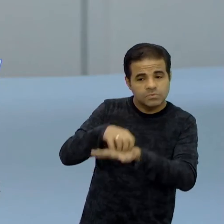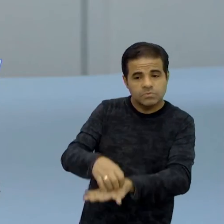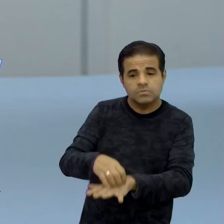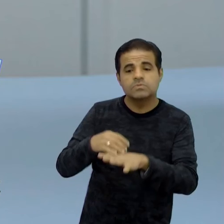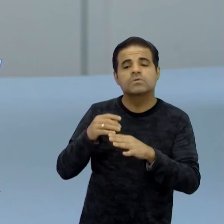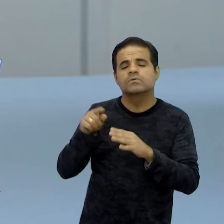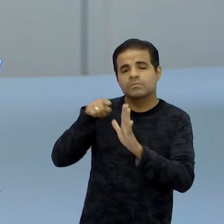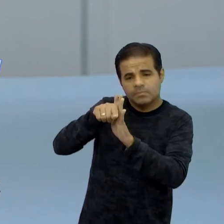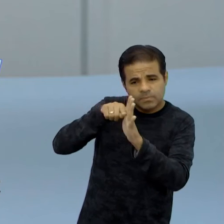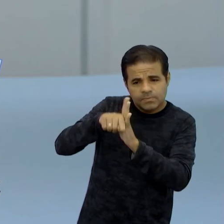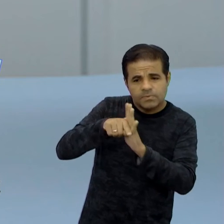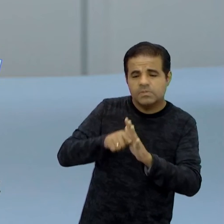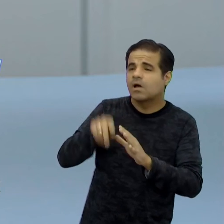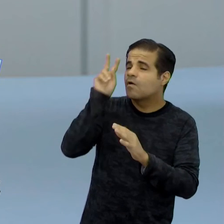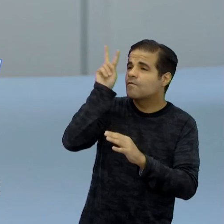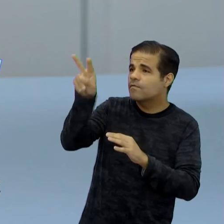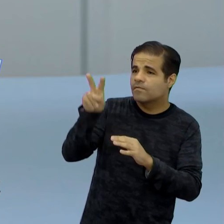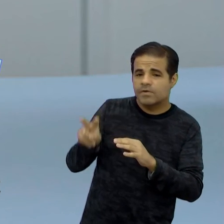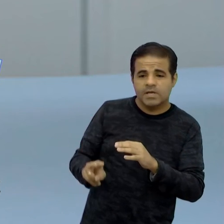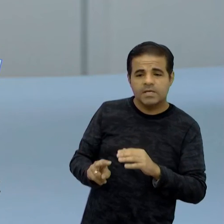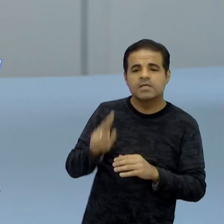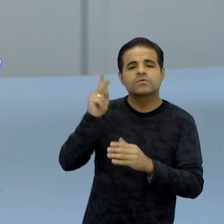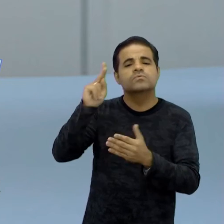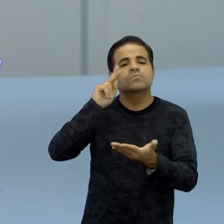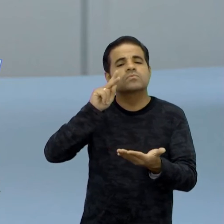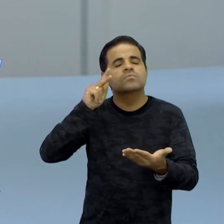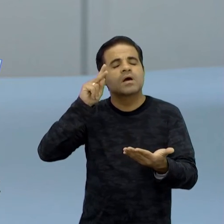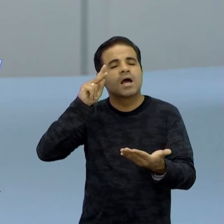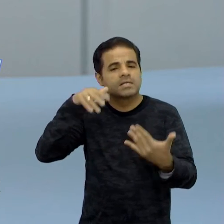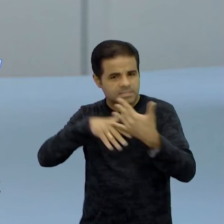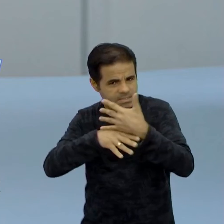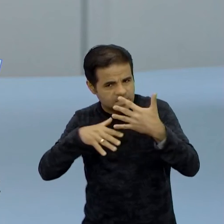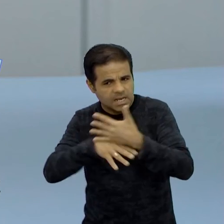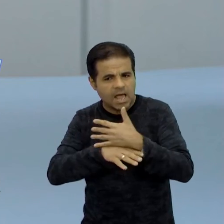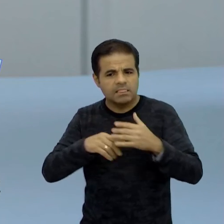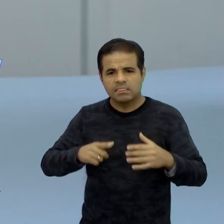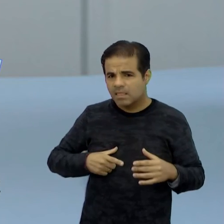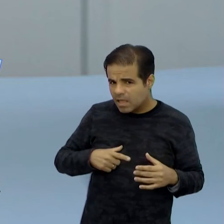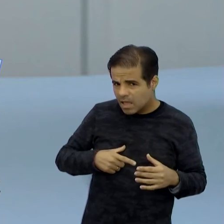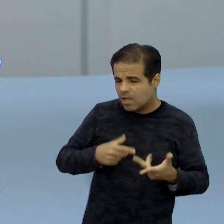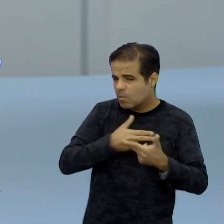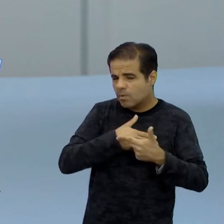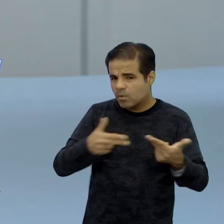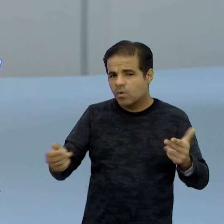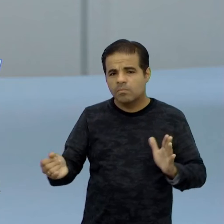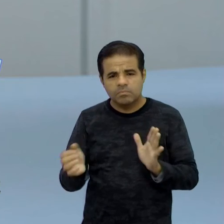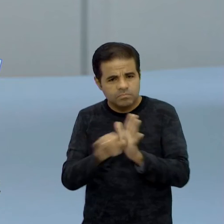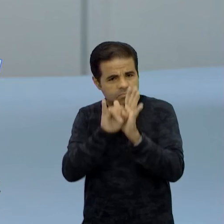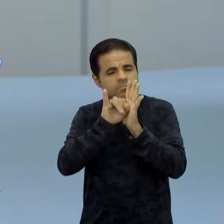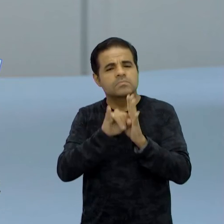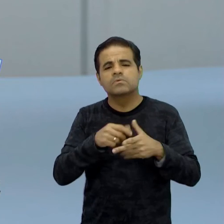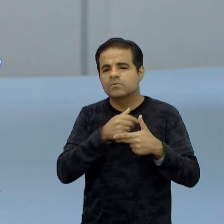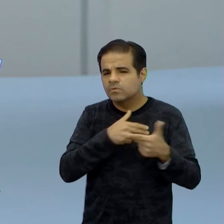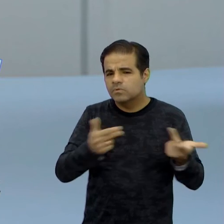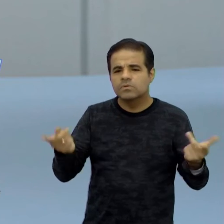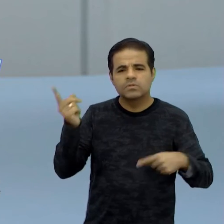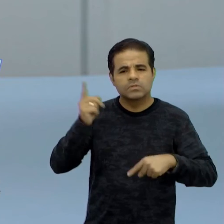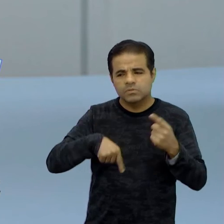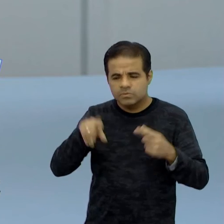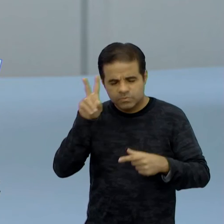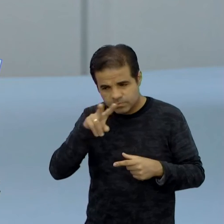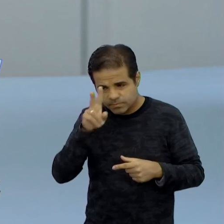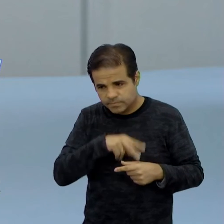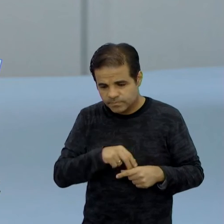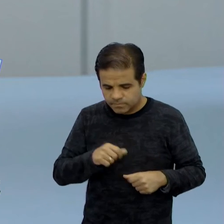uma pesquisa e veja se na sua cidade existe algum patrimônio histórico. Aí pode ser material, imaterial